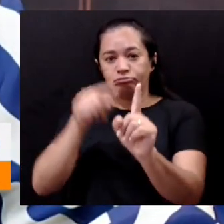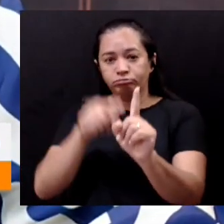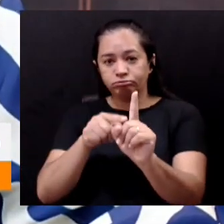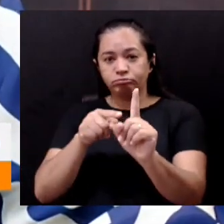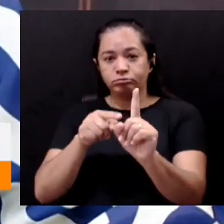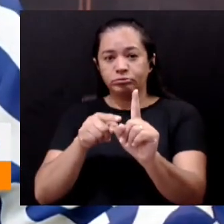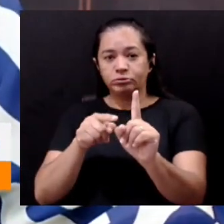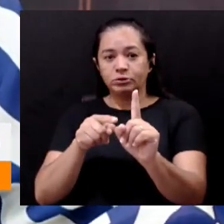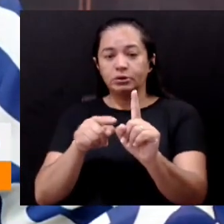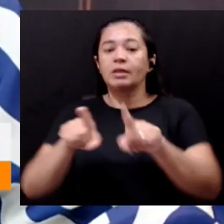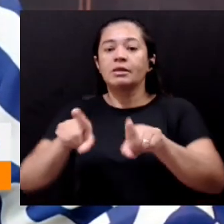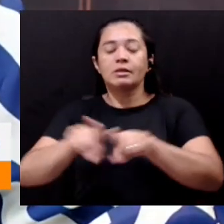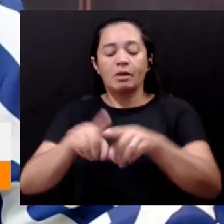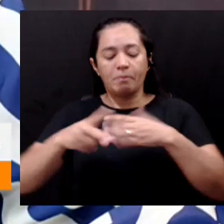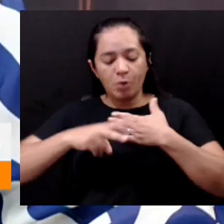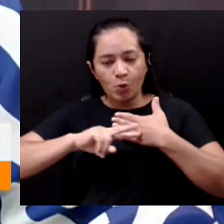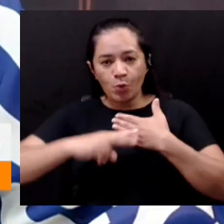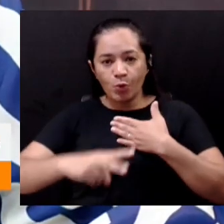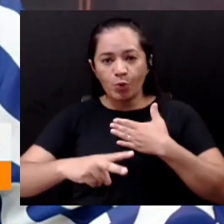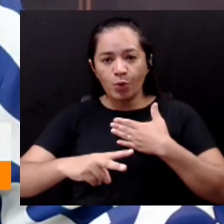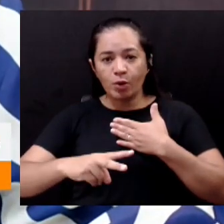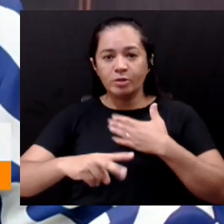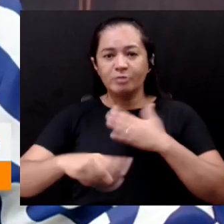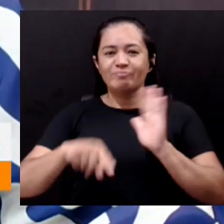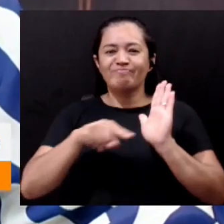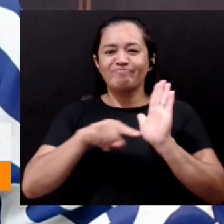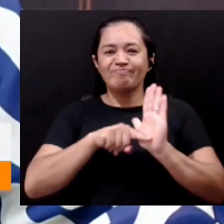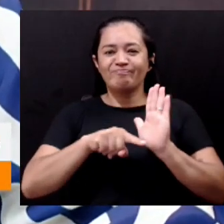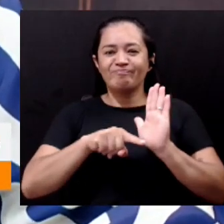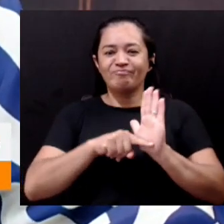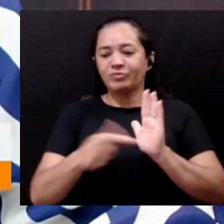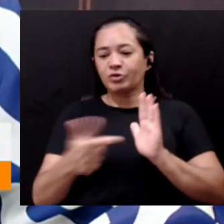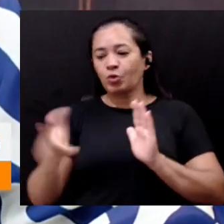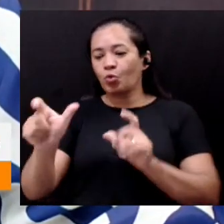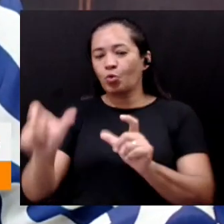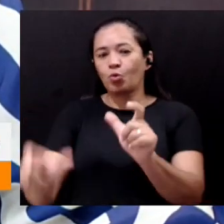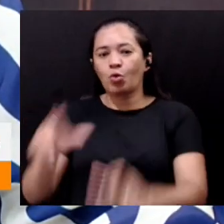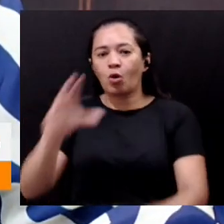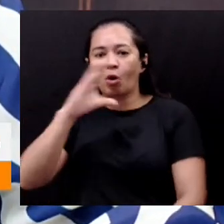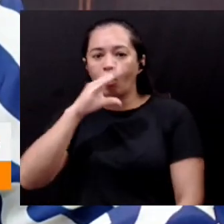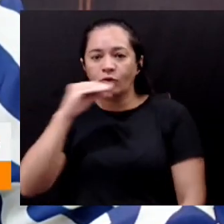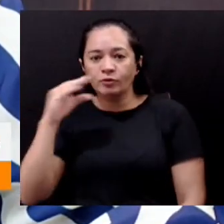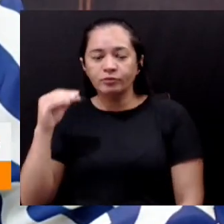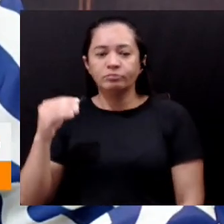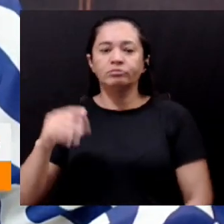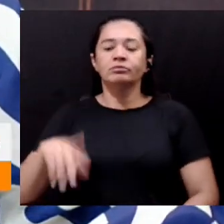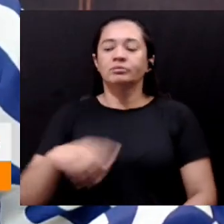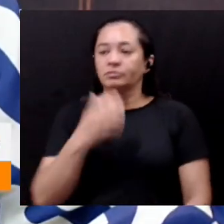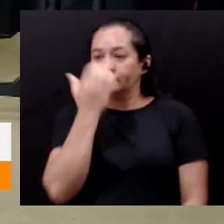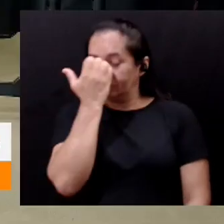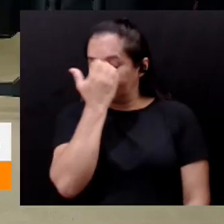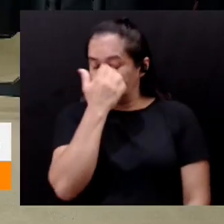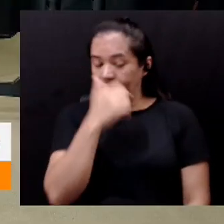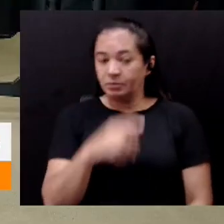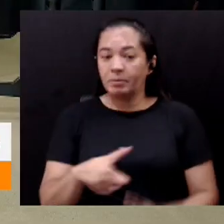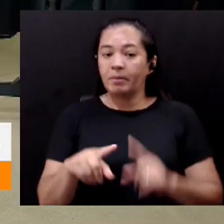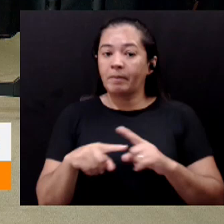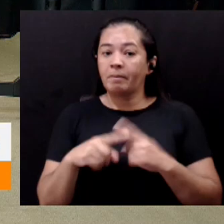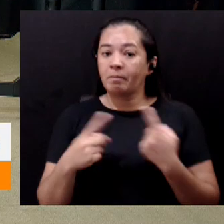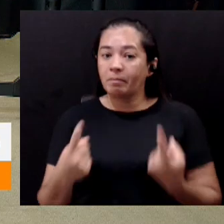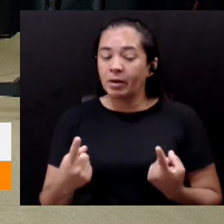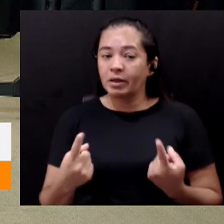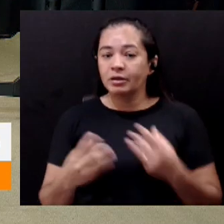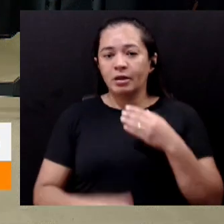forma muito negativa, né, os colaboradores, os resultados inclusive. Mas, né, para concluir,